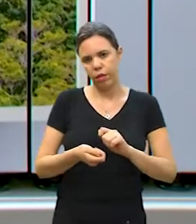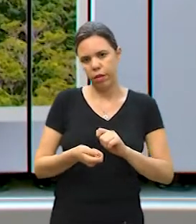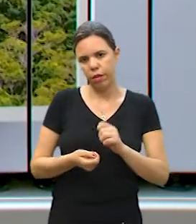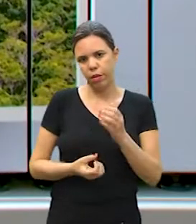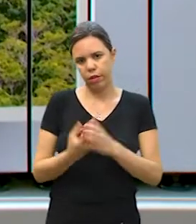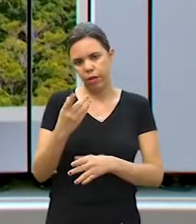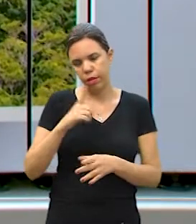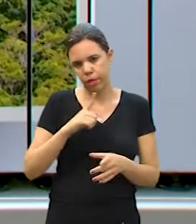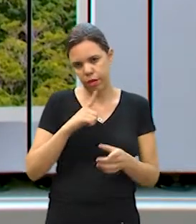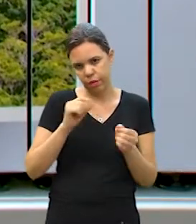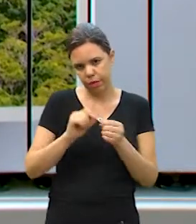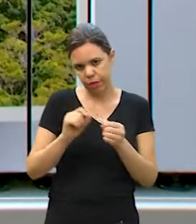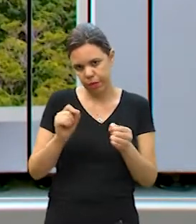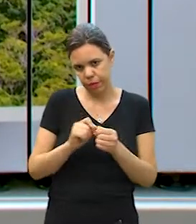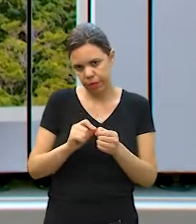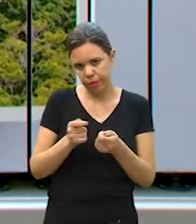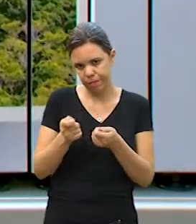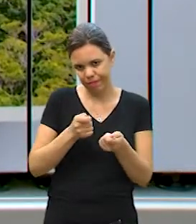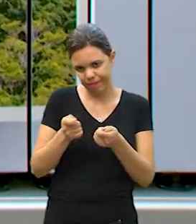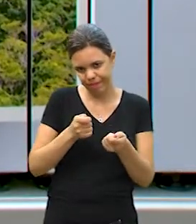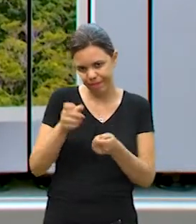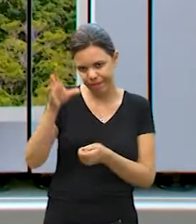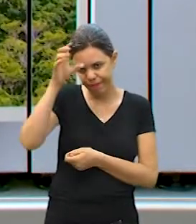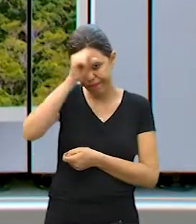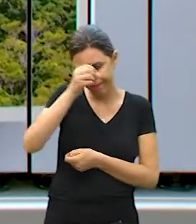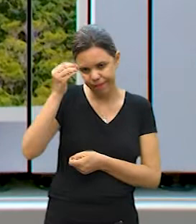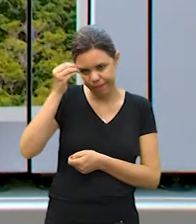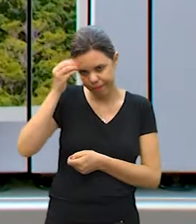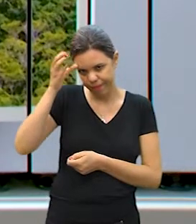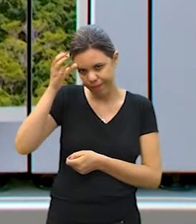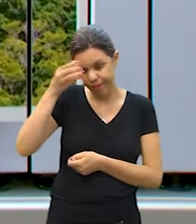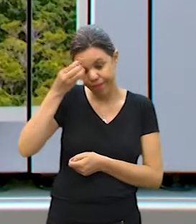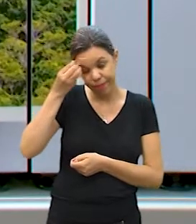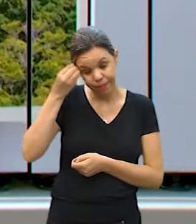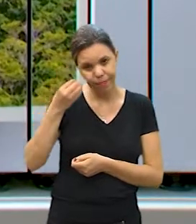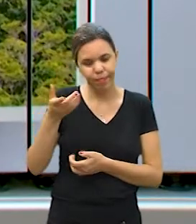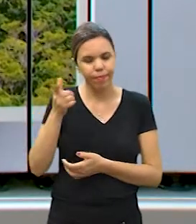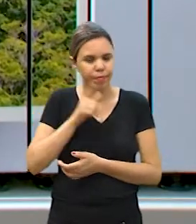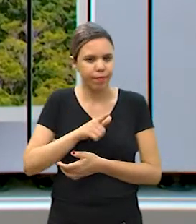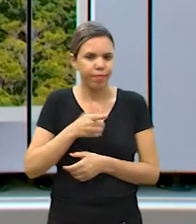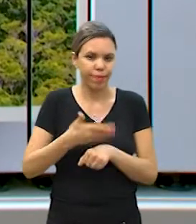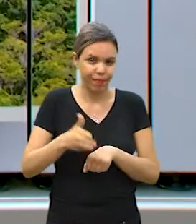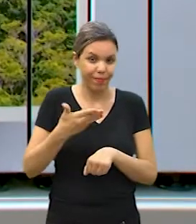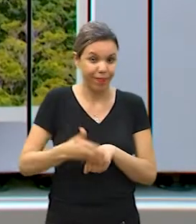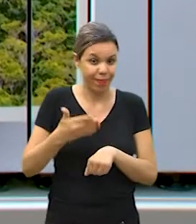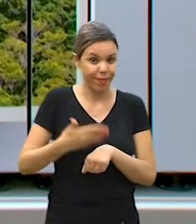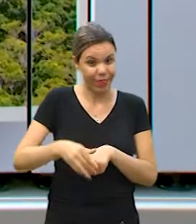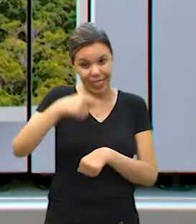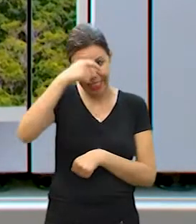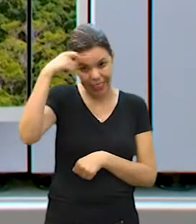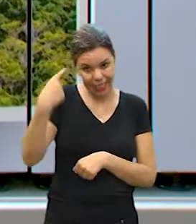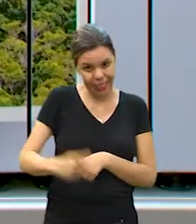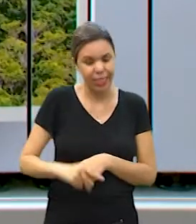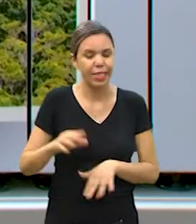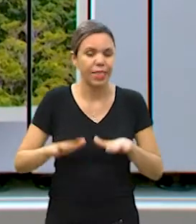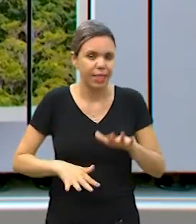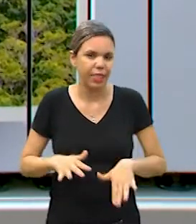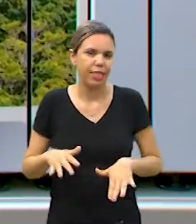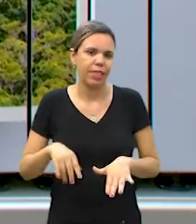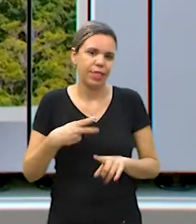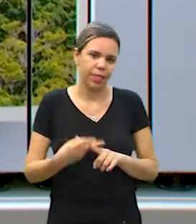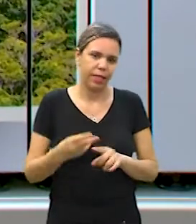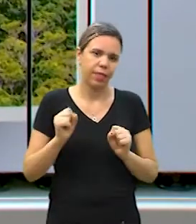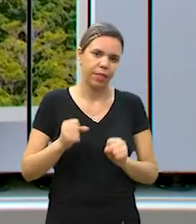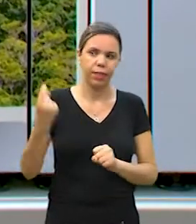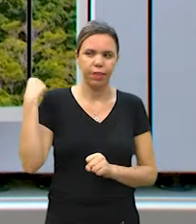que nós tivemos que fazer. Então, nós estamos dominando um conhecimento pela aquisição na prática ali, muitas vezes